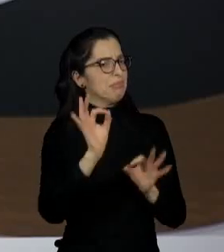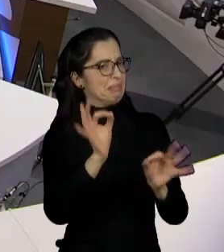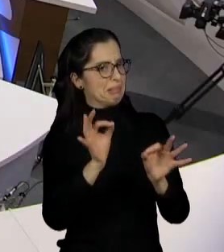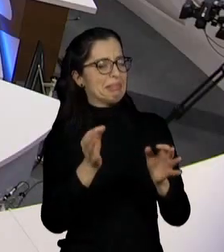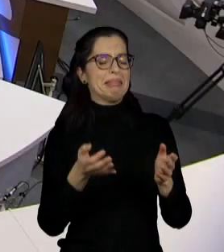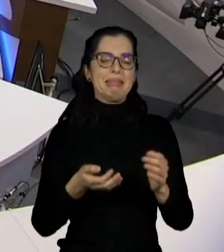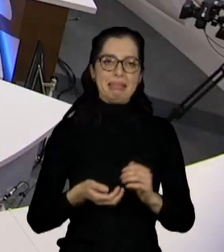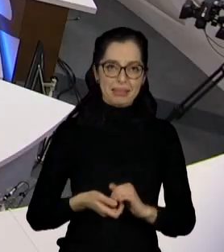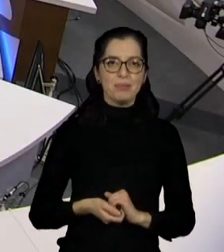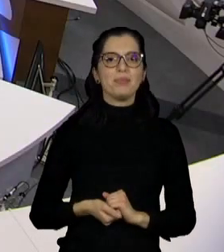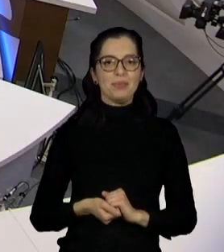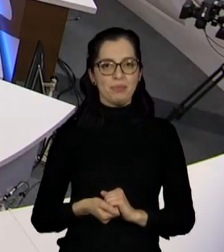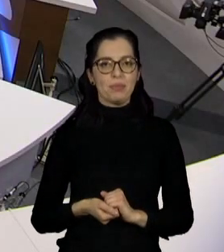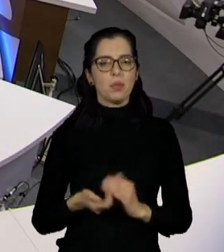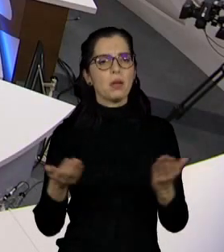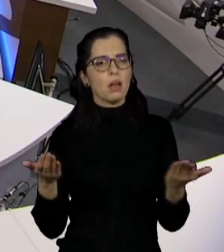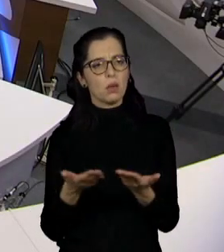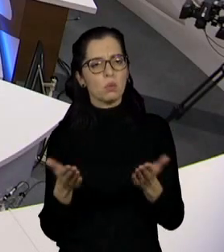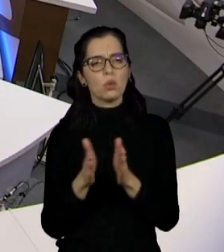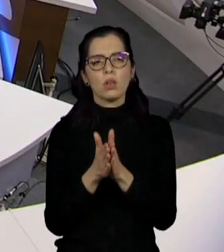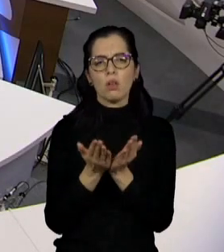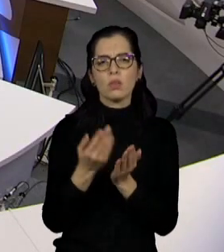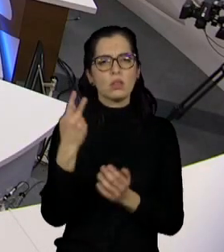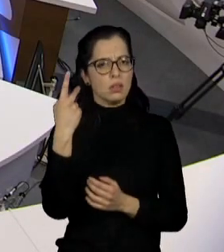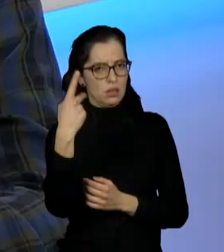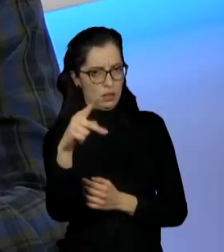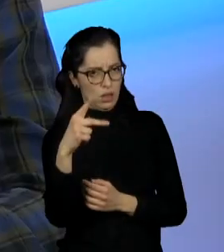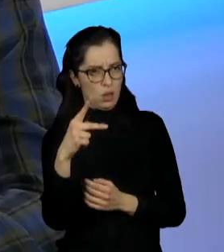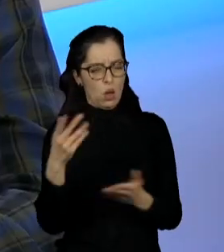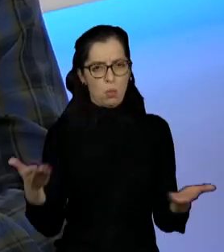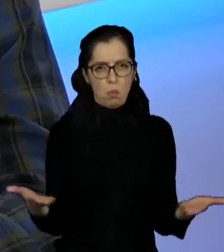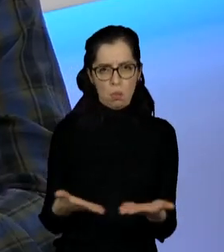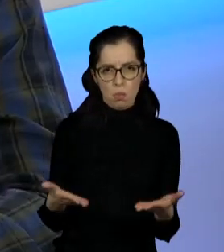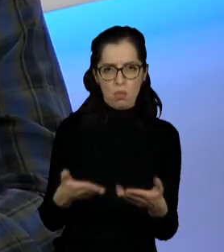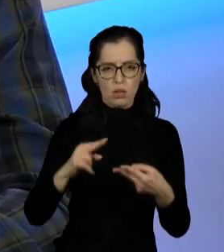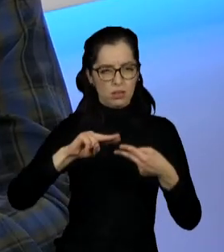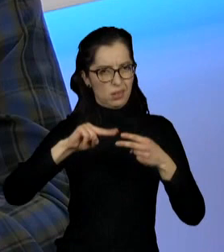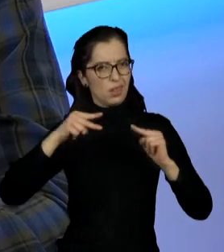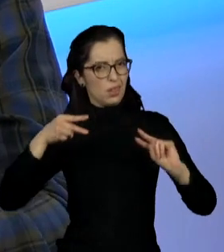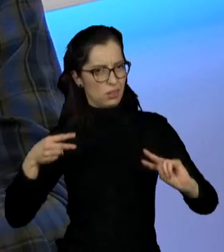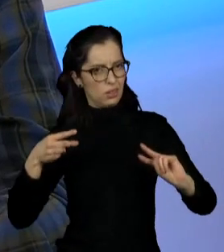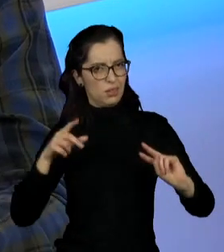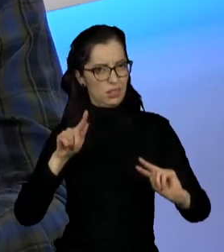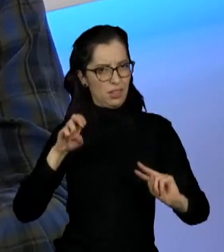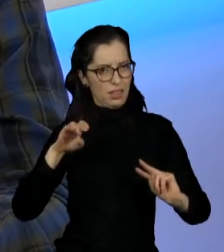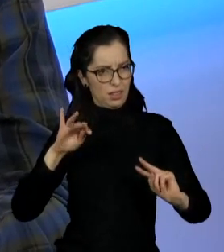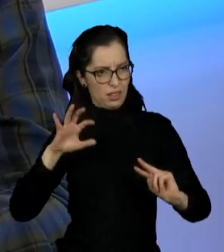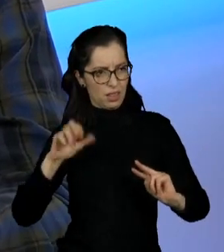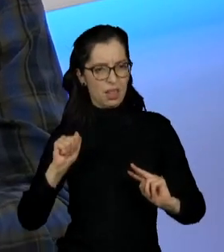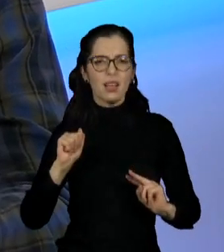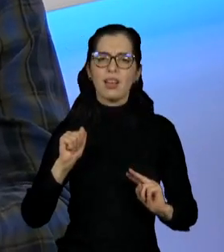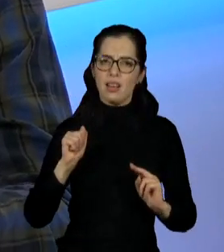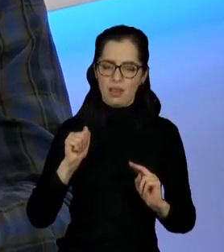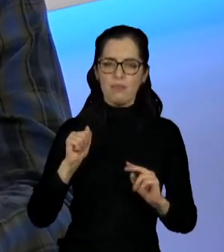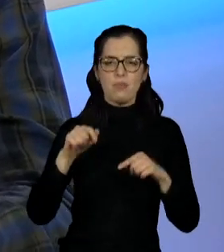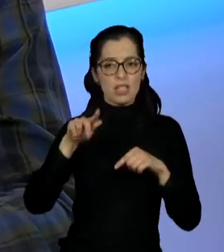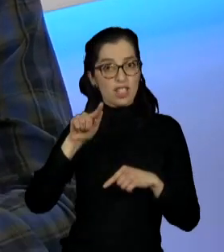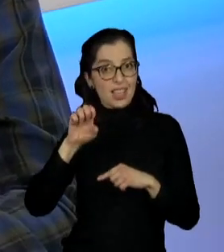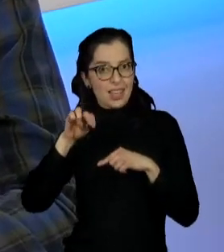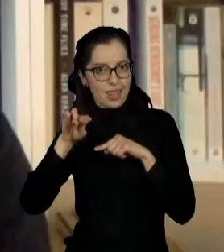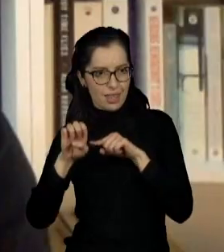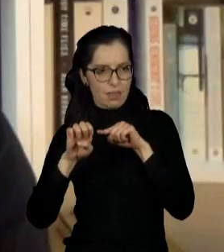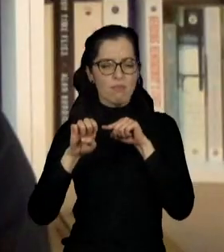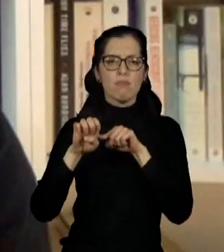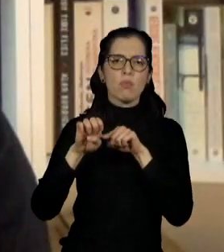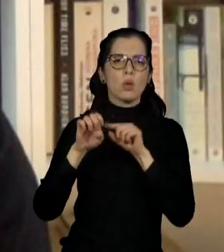Cidata, o seu livro, O GENE, traz em um dos capítulos uma história pessoal, uma história familiar